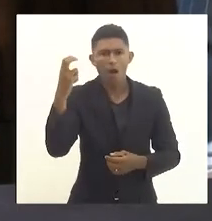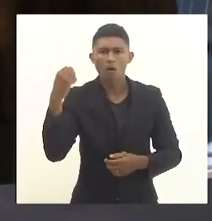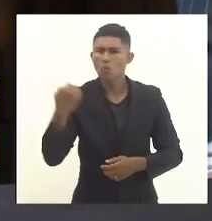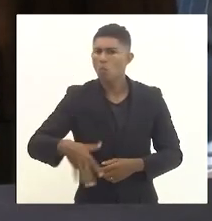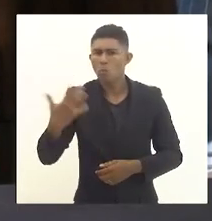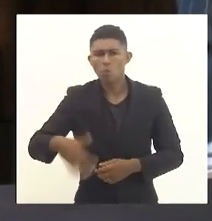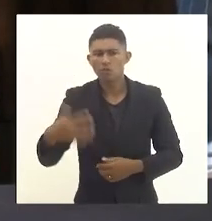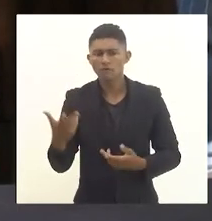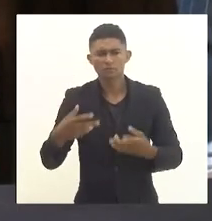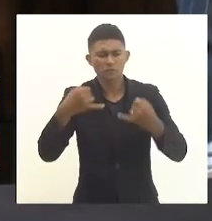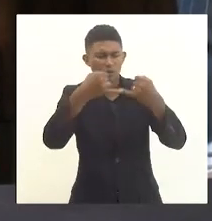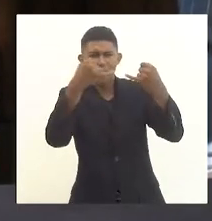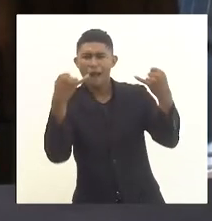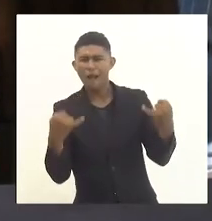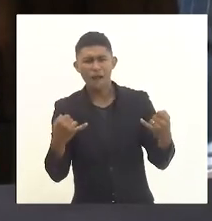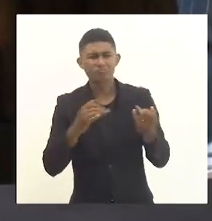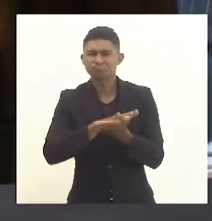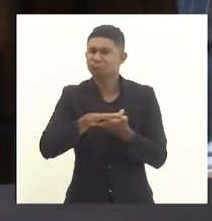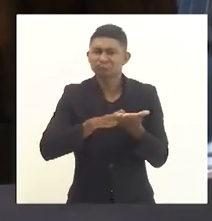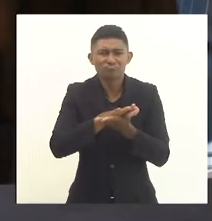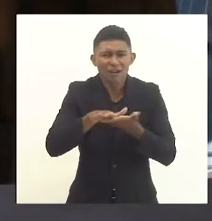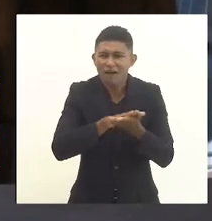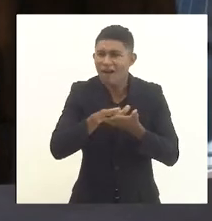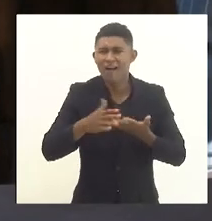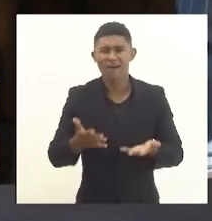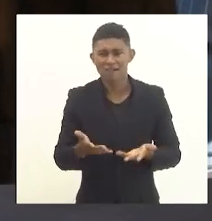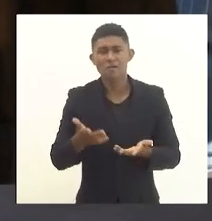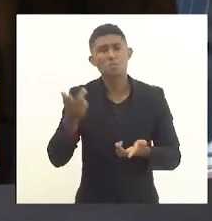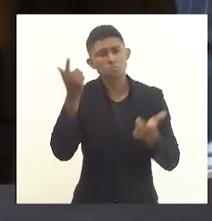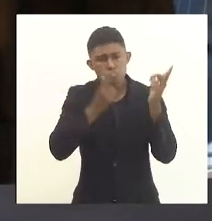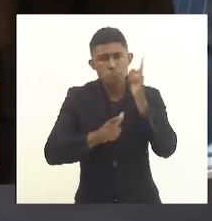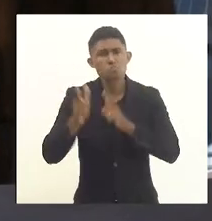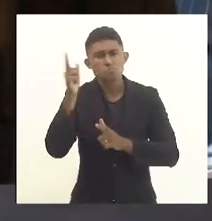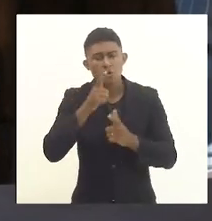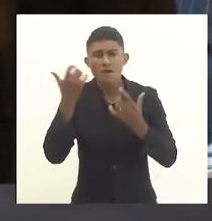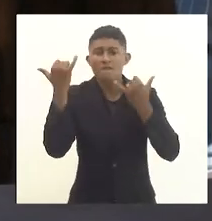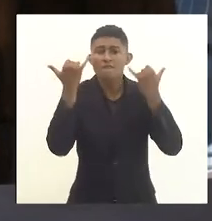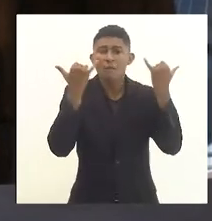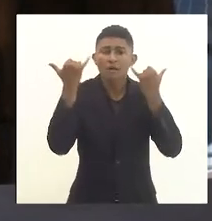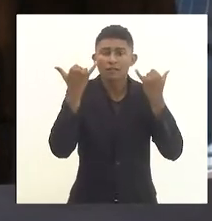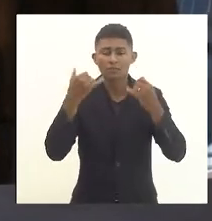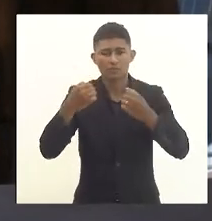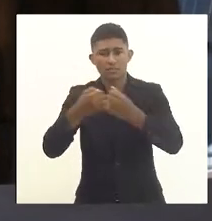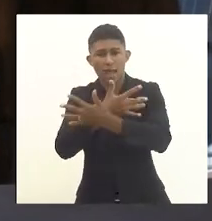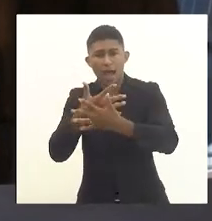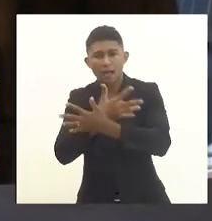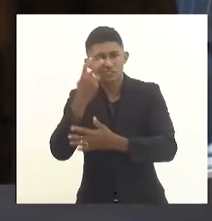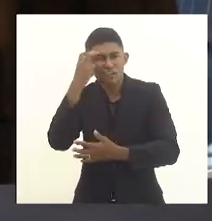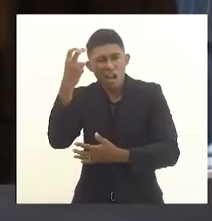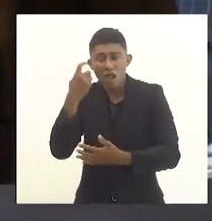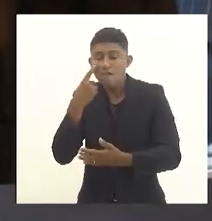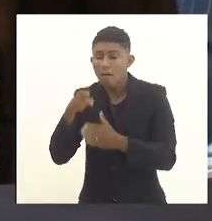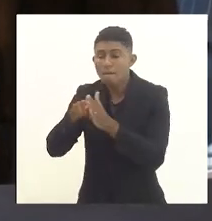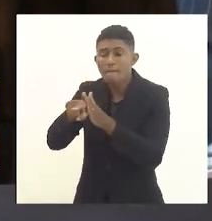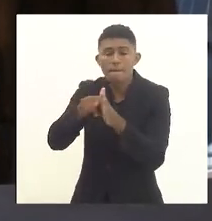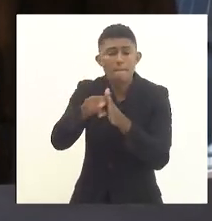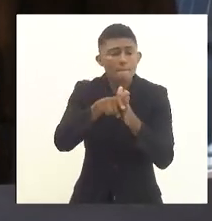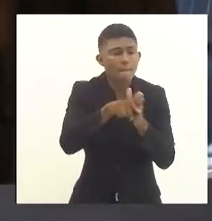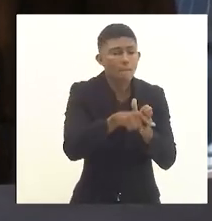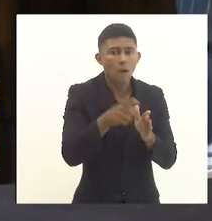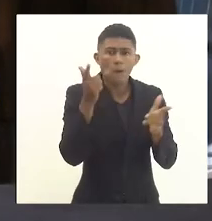sem cabo, sem fibra ótica, de forma que você consiga colher dados de cidades inteligentes e fazer os analíticos disso de uma